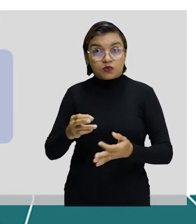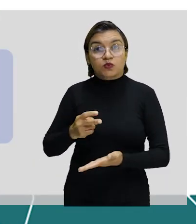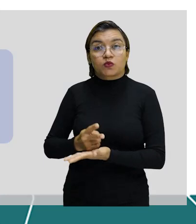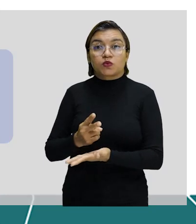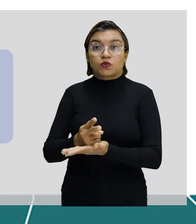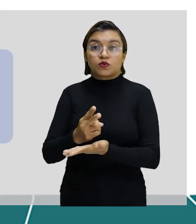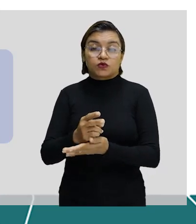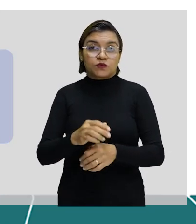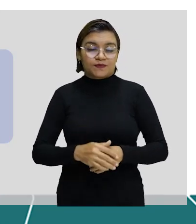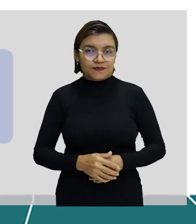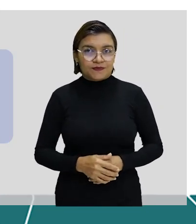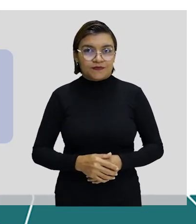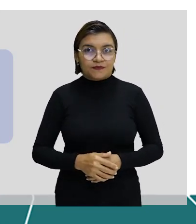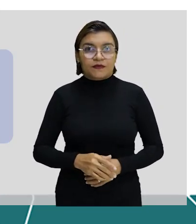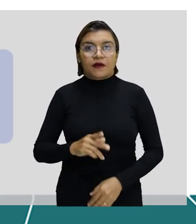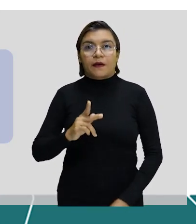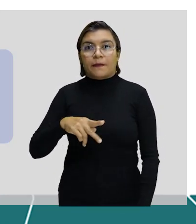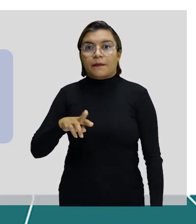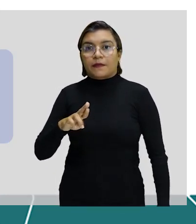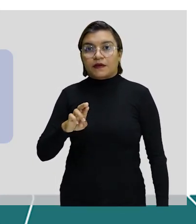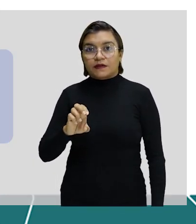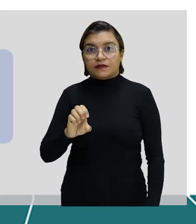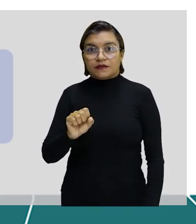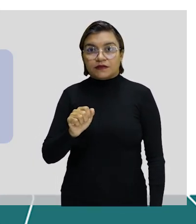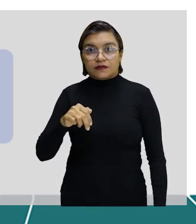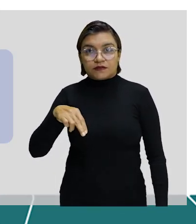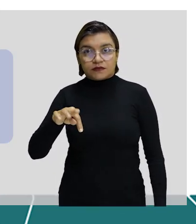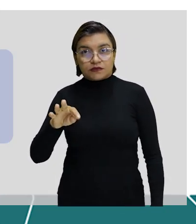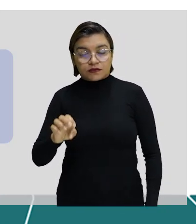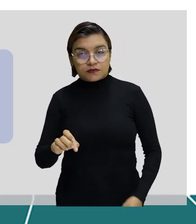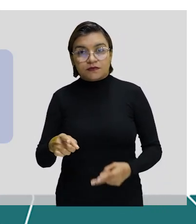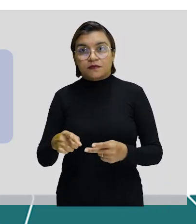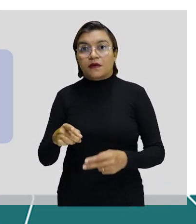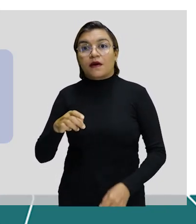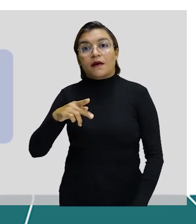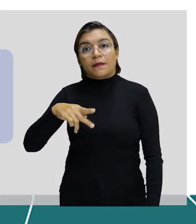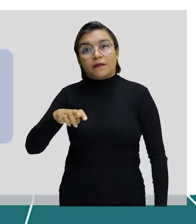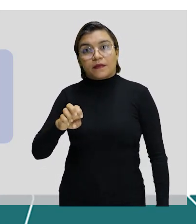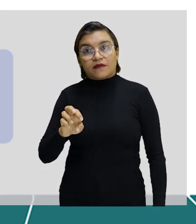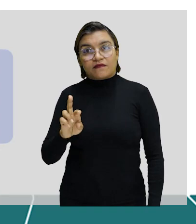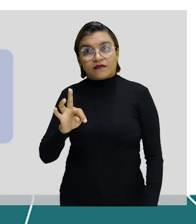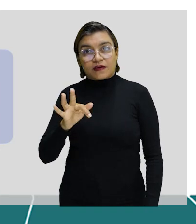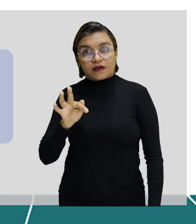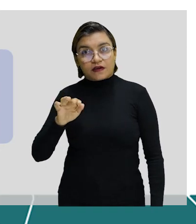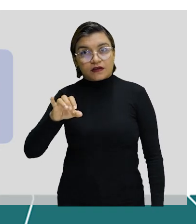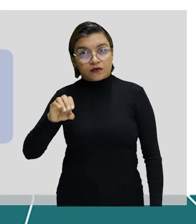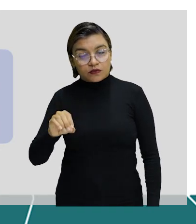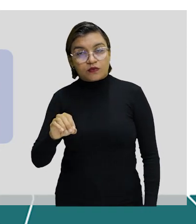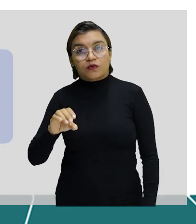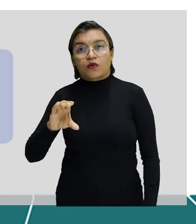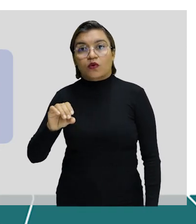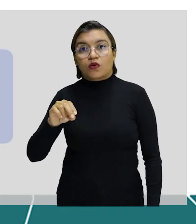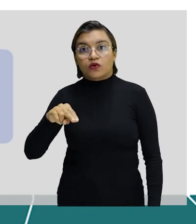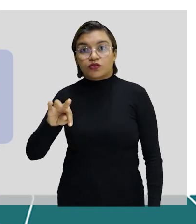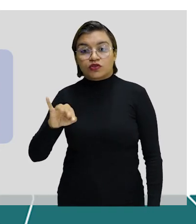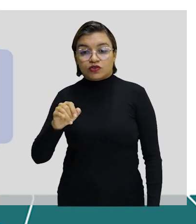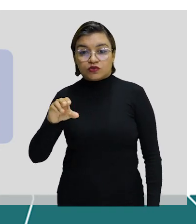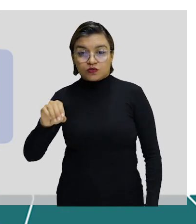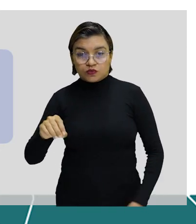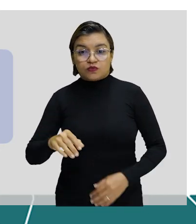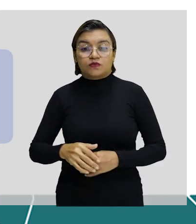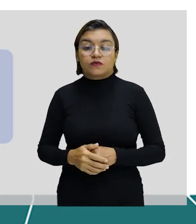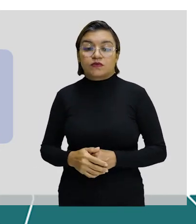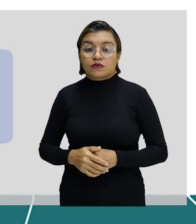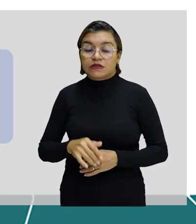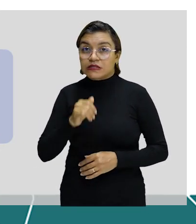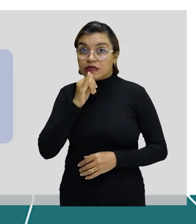nome, presente, perfeito, contínuo. Você já tem uma ideia de que é um tempo verbal composto. Ele é um